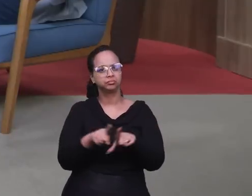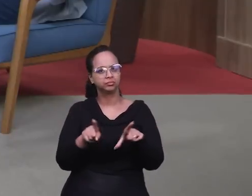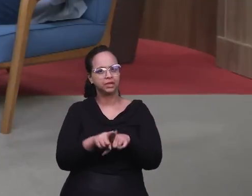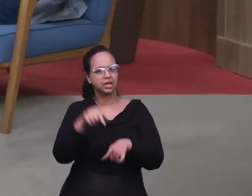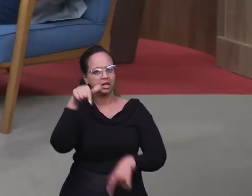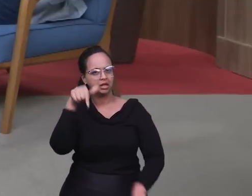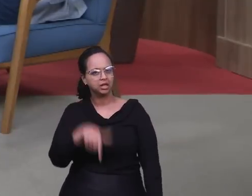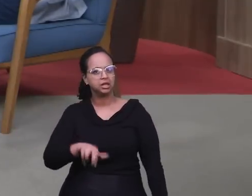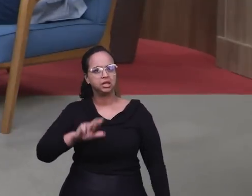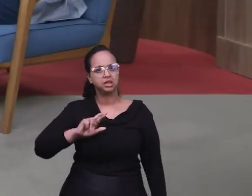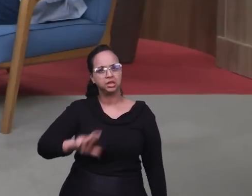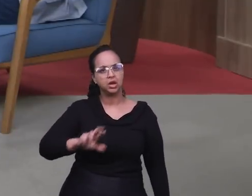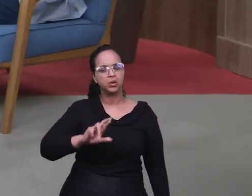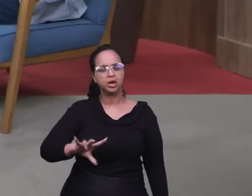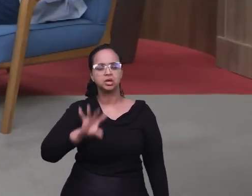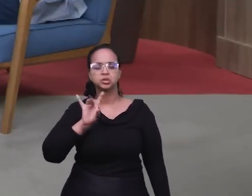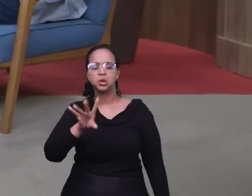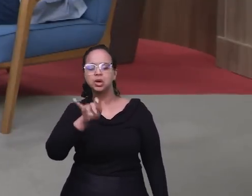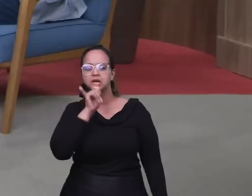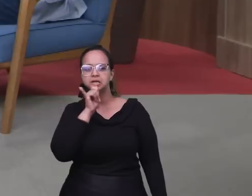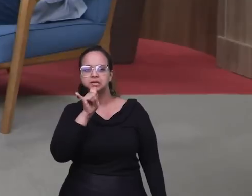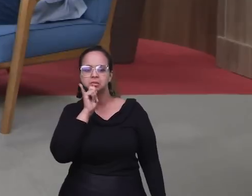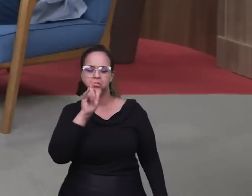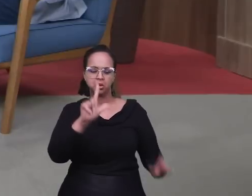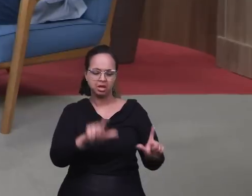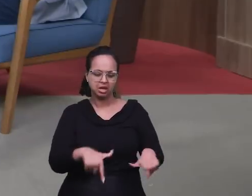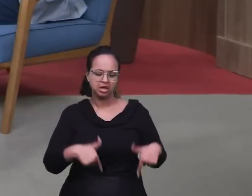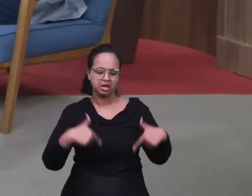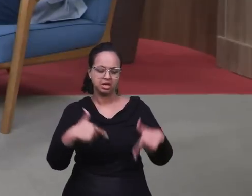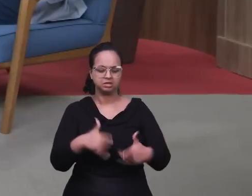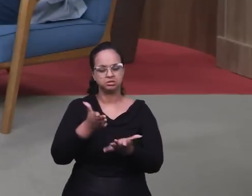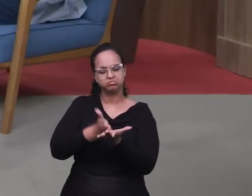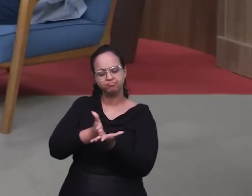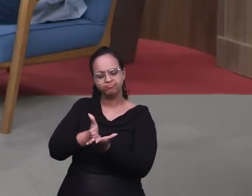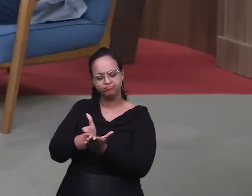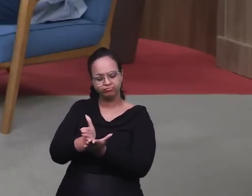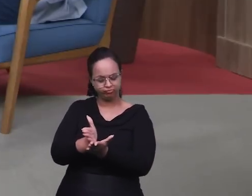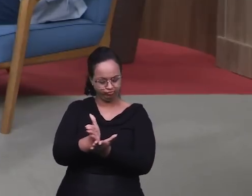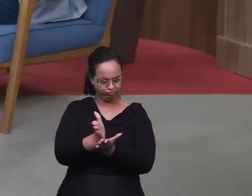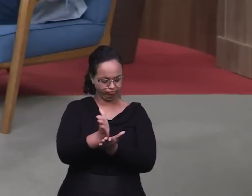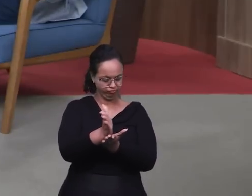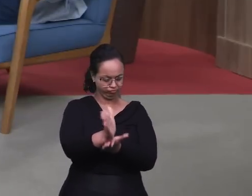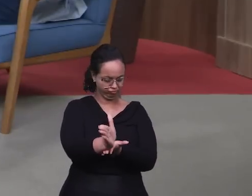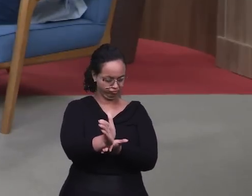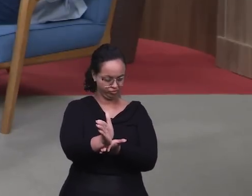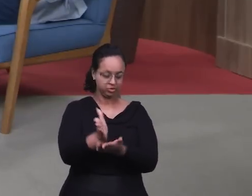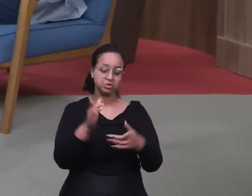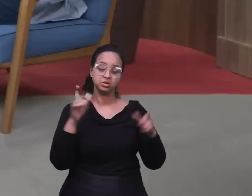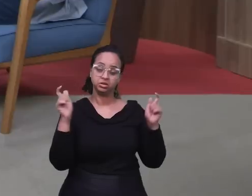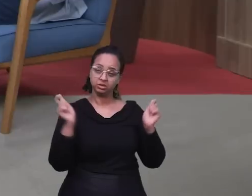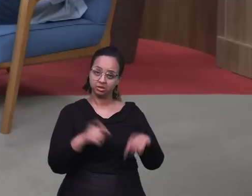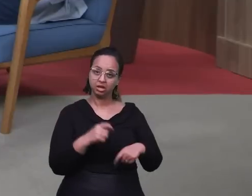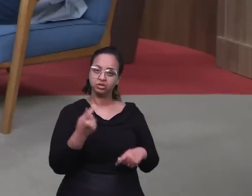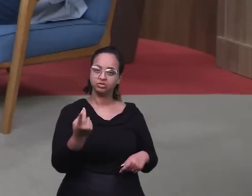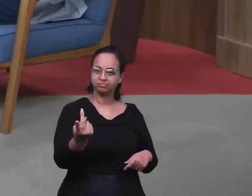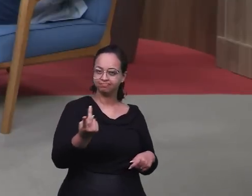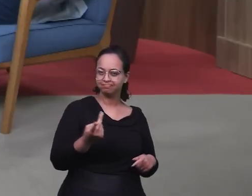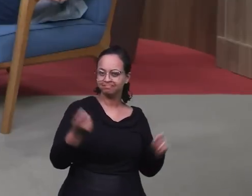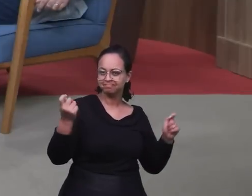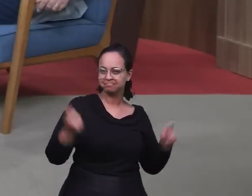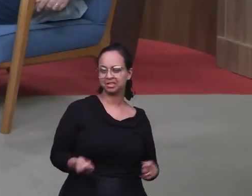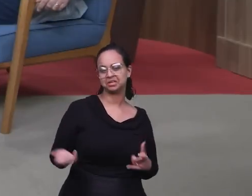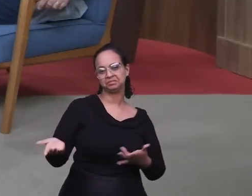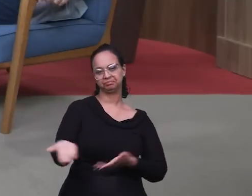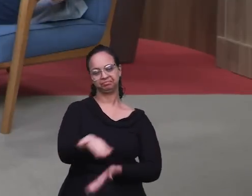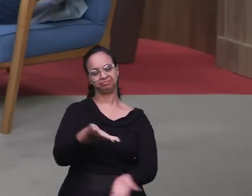nesse quadro não apenas uma ação unidirecional, ou seja, só daqui para vocês aí, mas vocês participam, vocês interagem